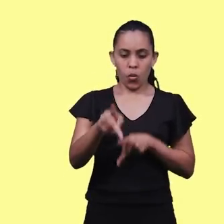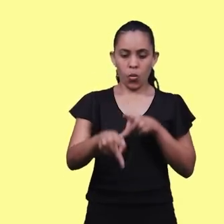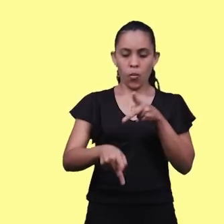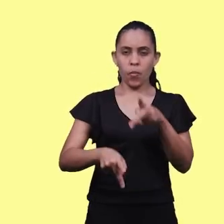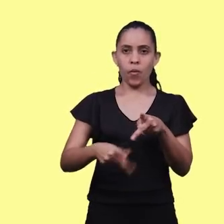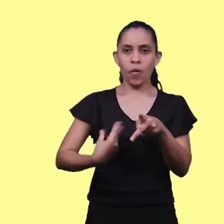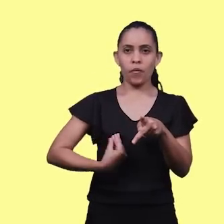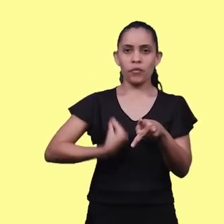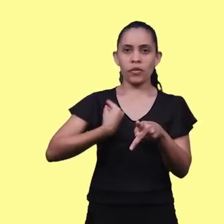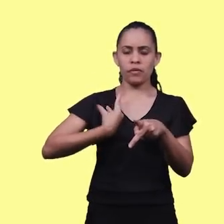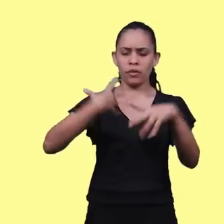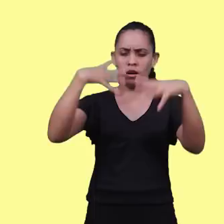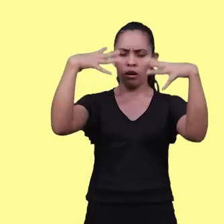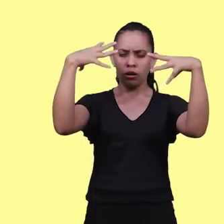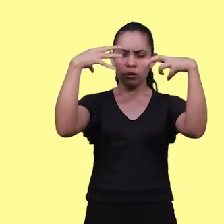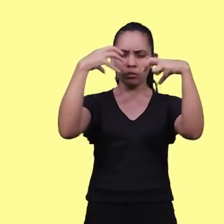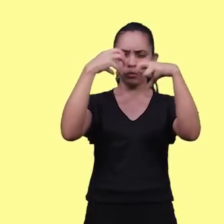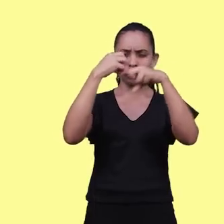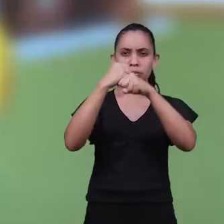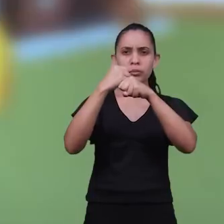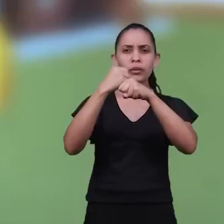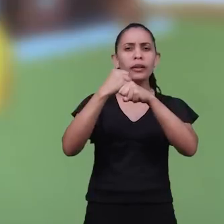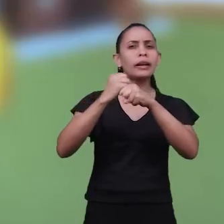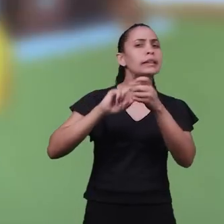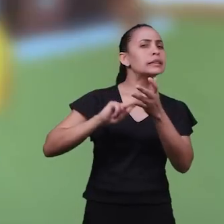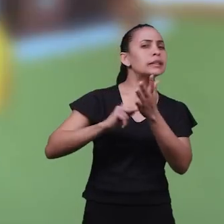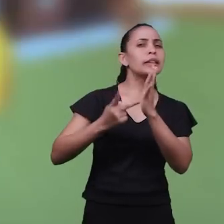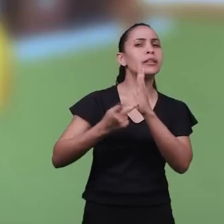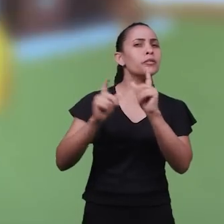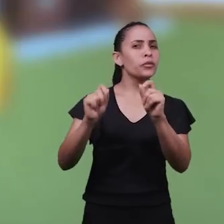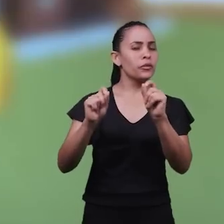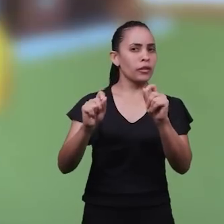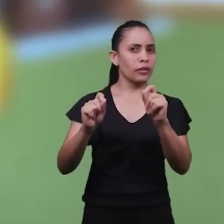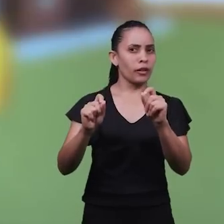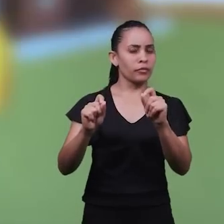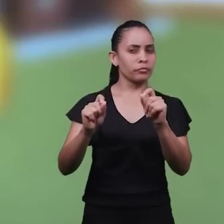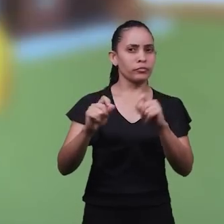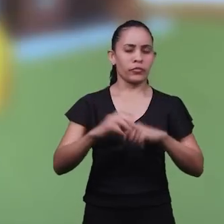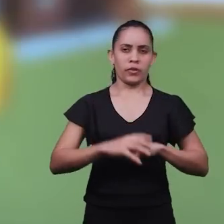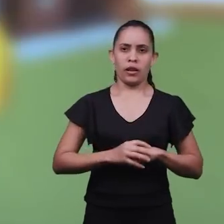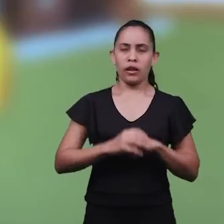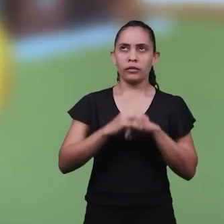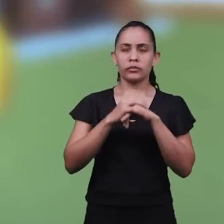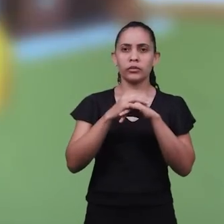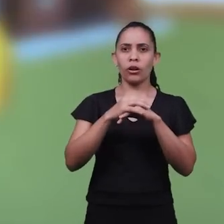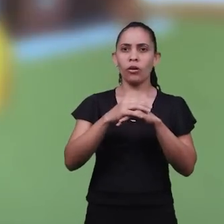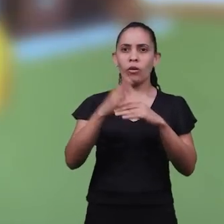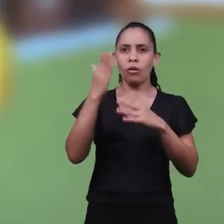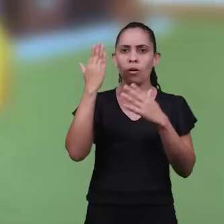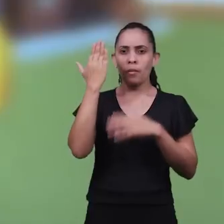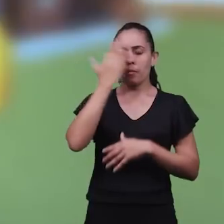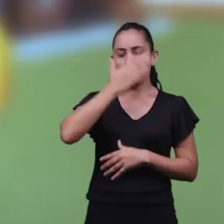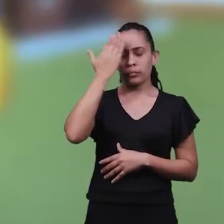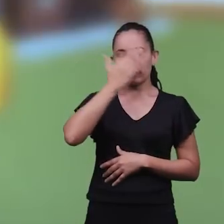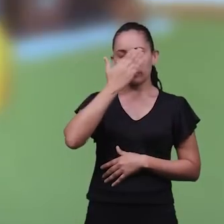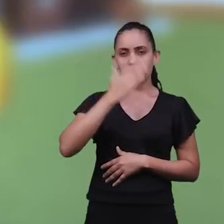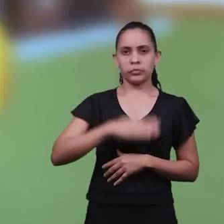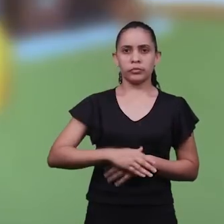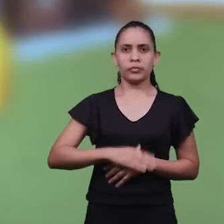em trevas. E estar em trevas é estar na escuridão, sem ver a